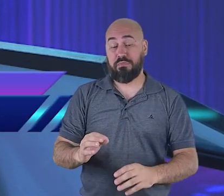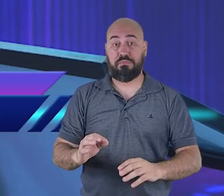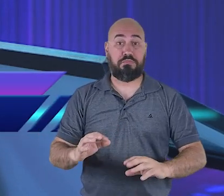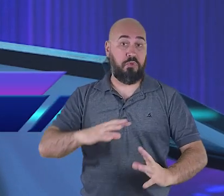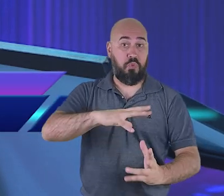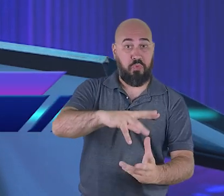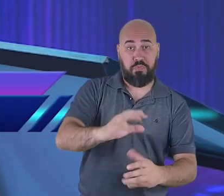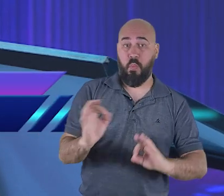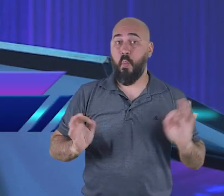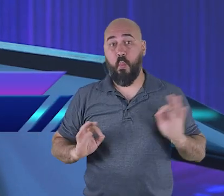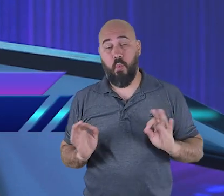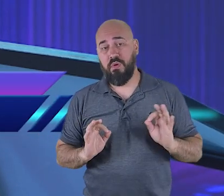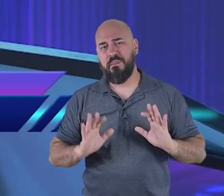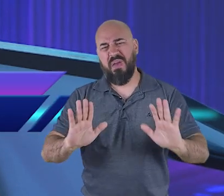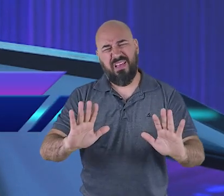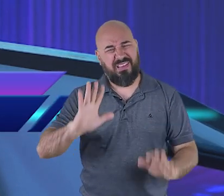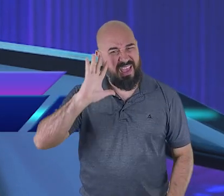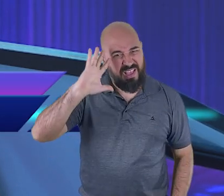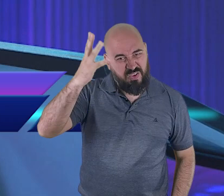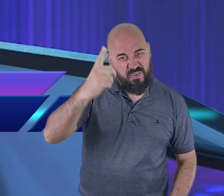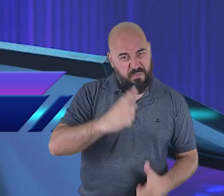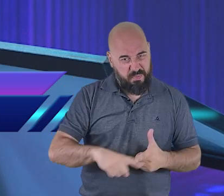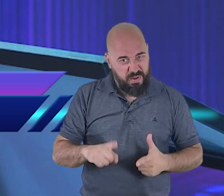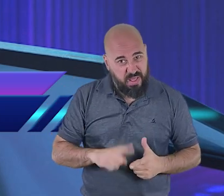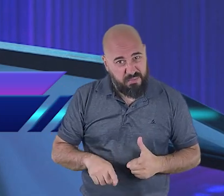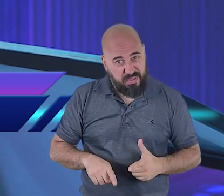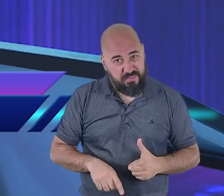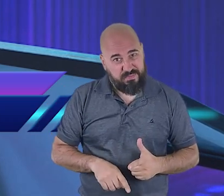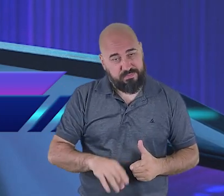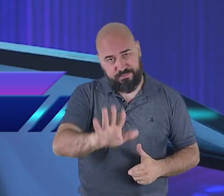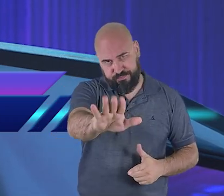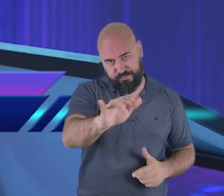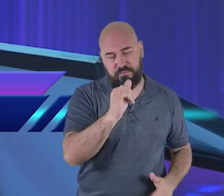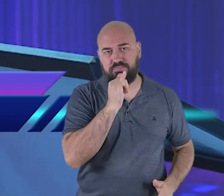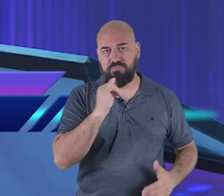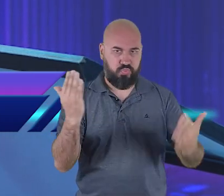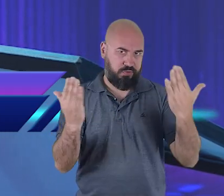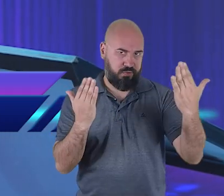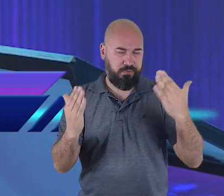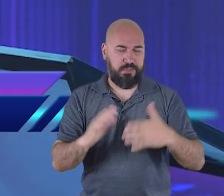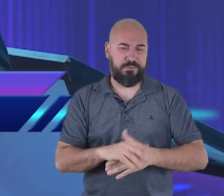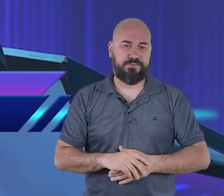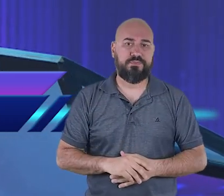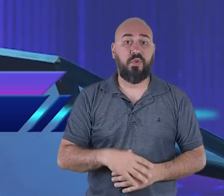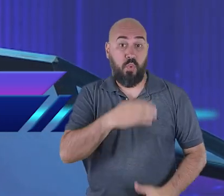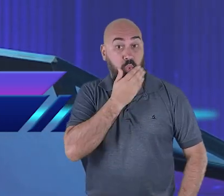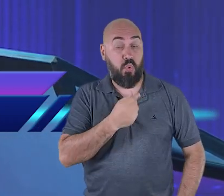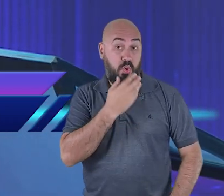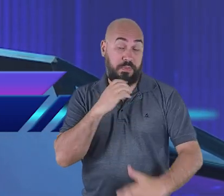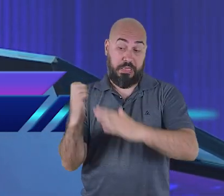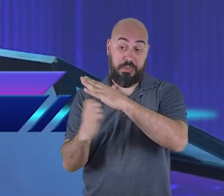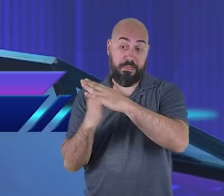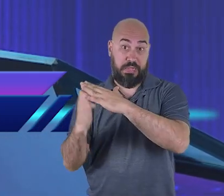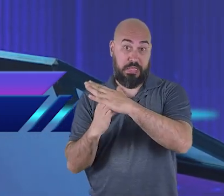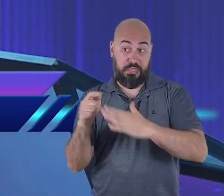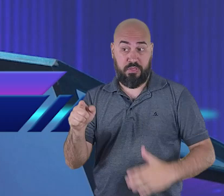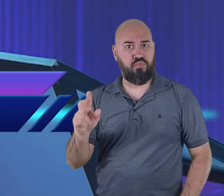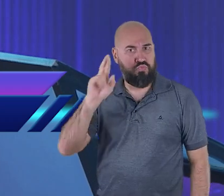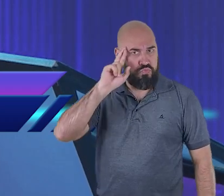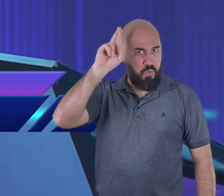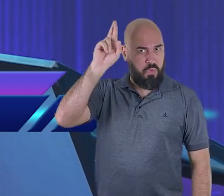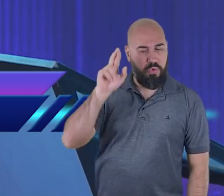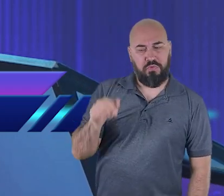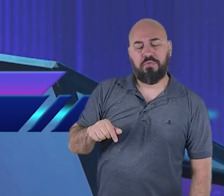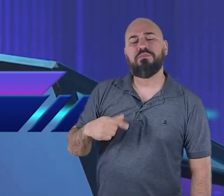problema? Você acha que sim? Suponha que um executivo, embora inocente,